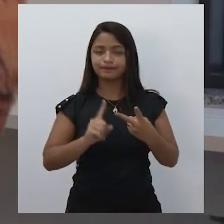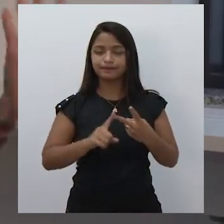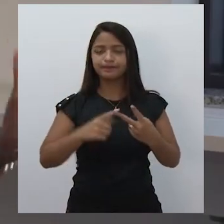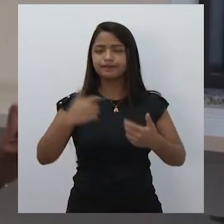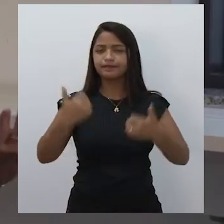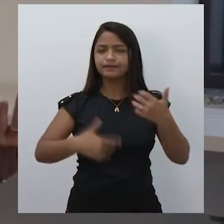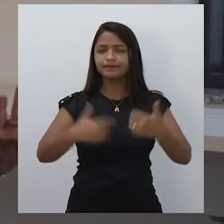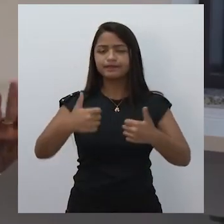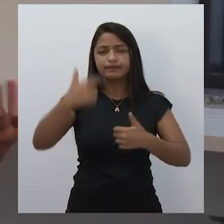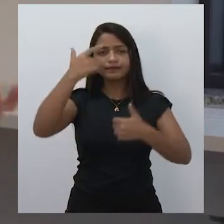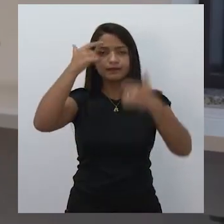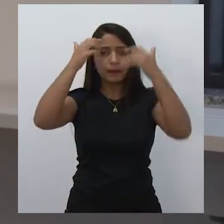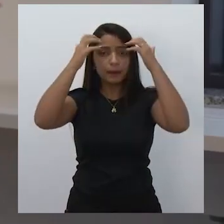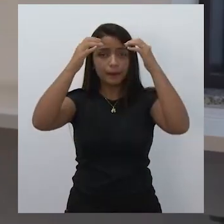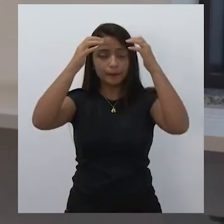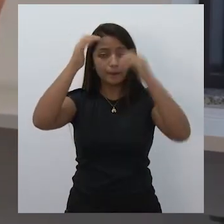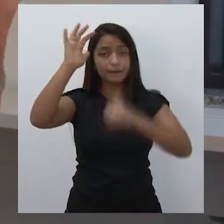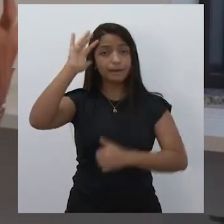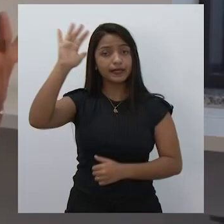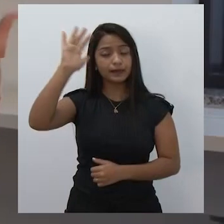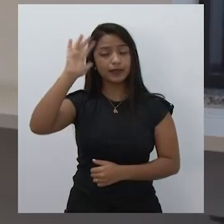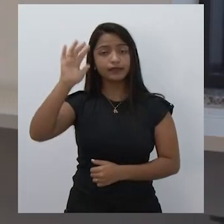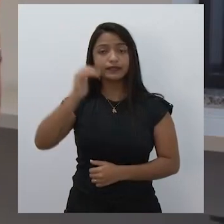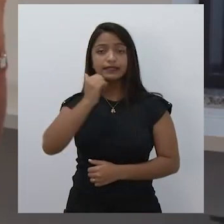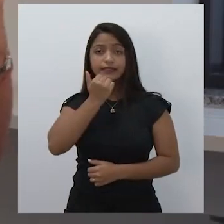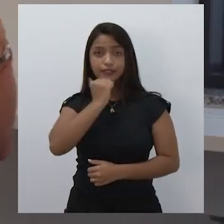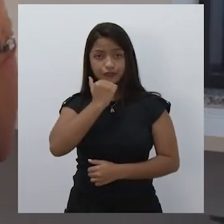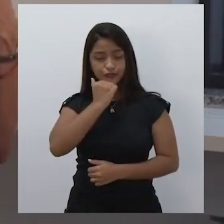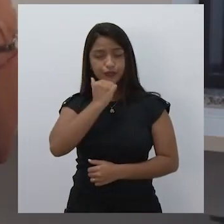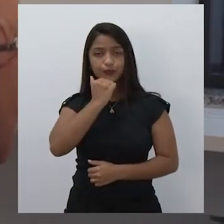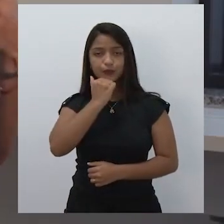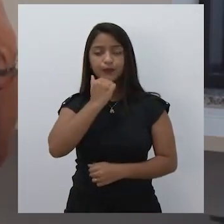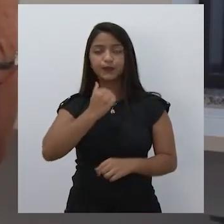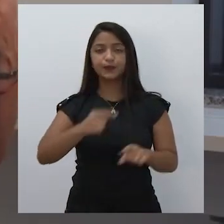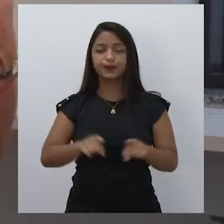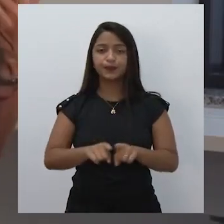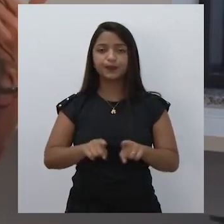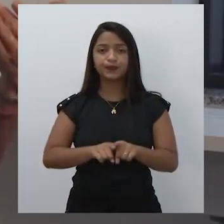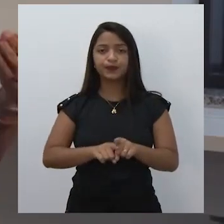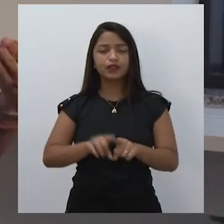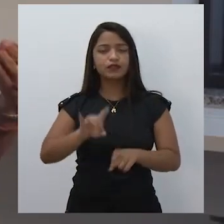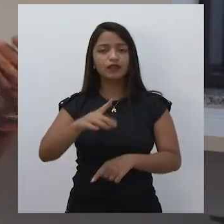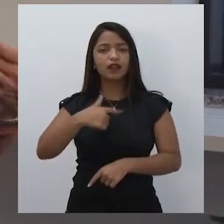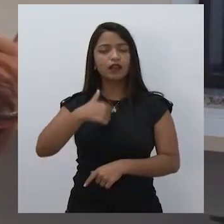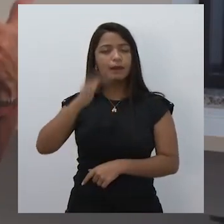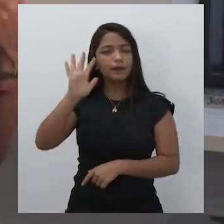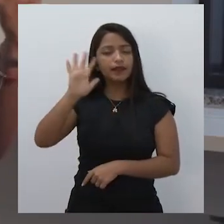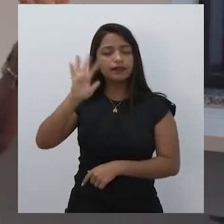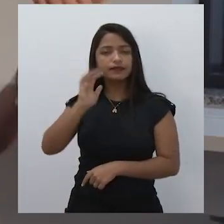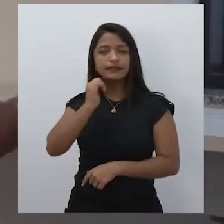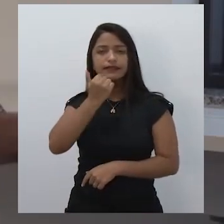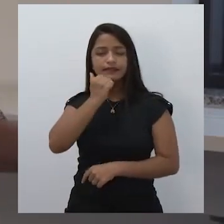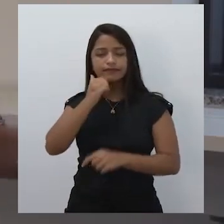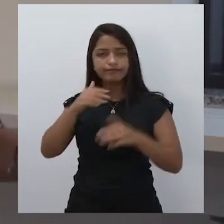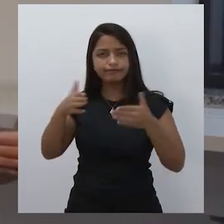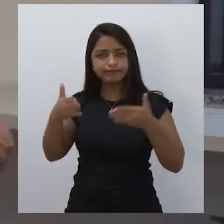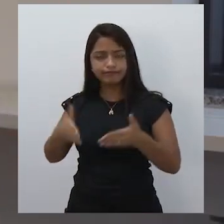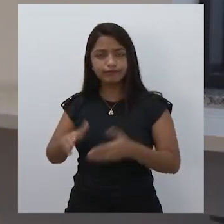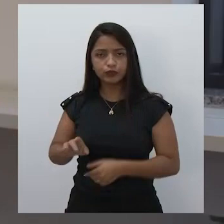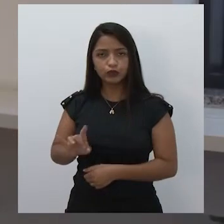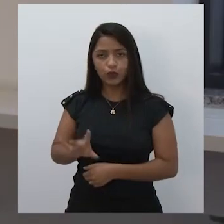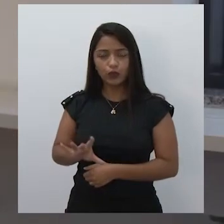pensamento científico, mas também, além do ser capaz de pensar cientificamente,